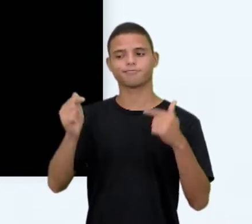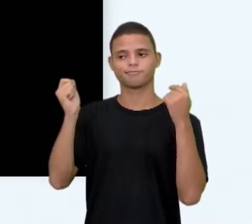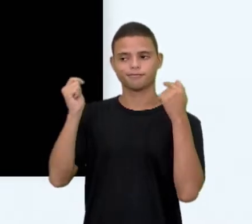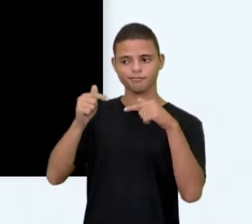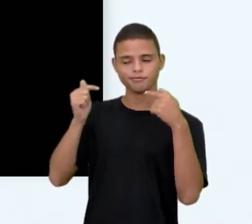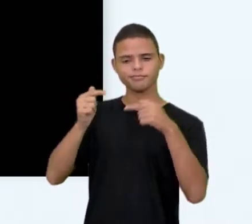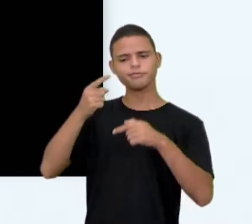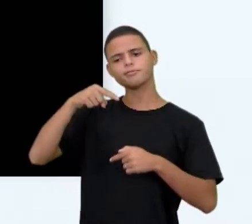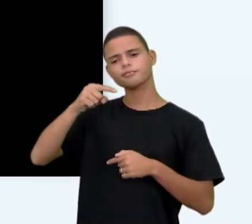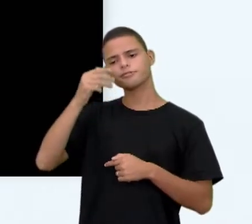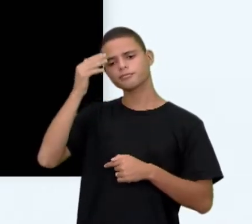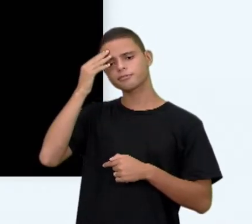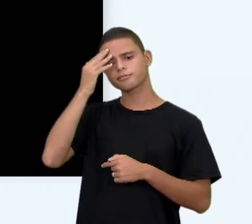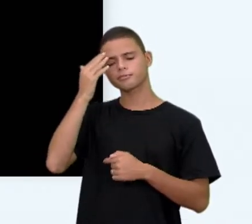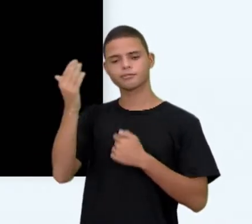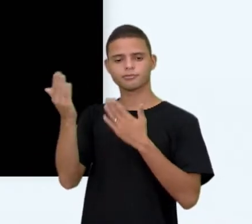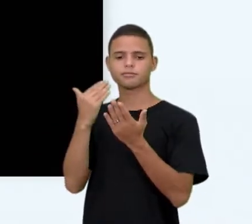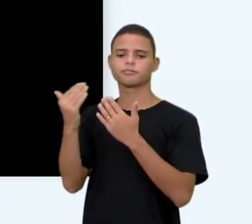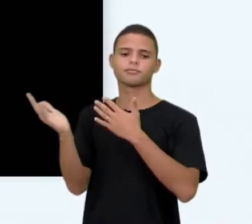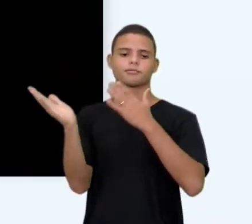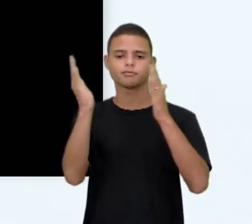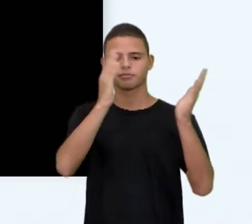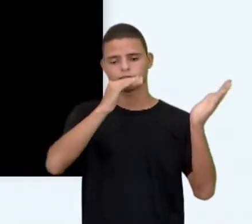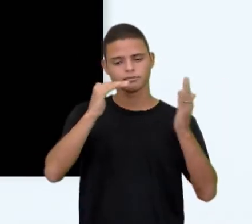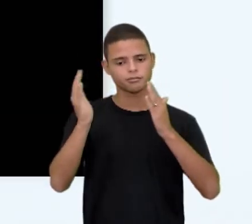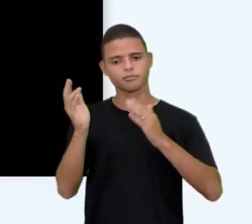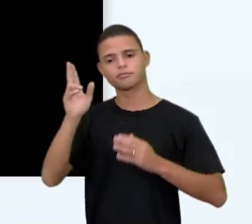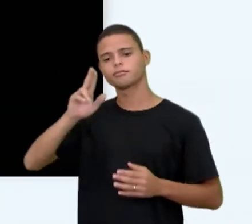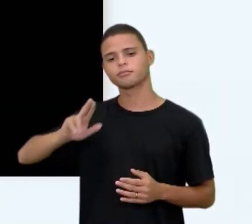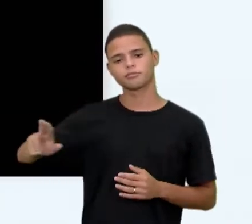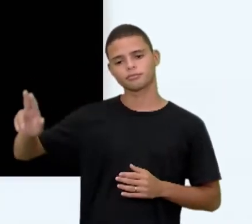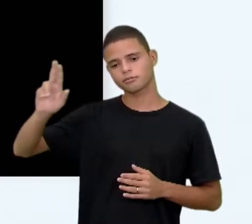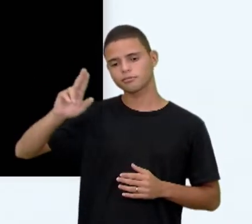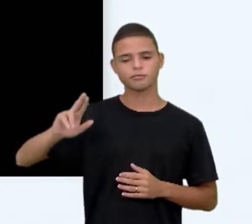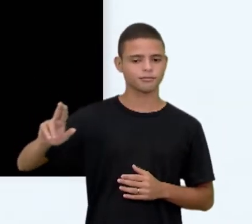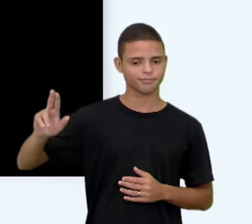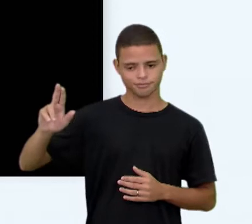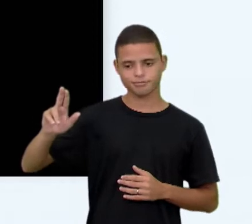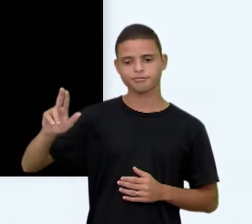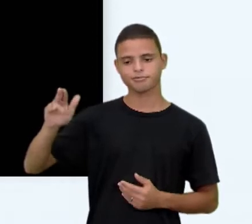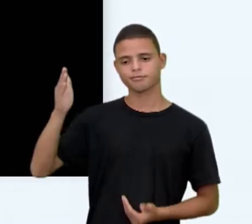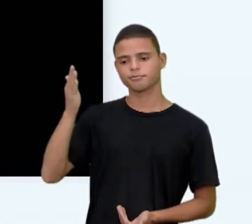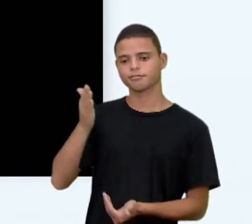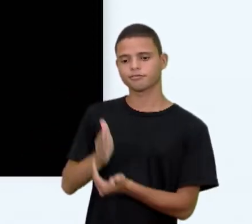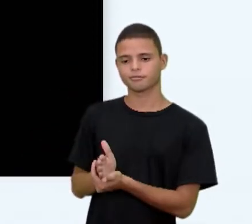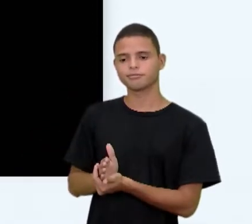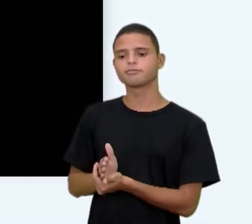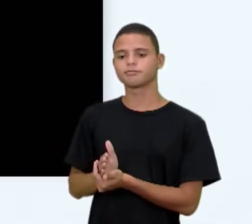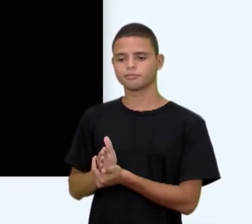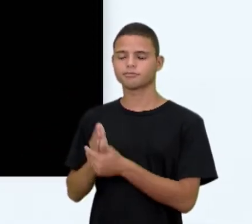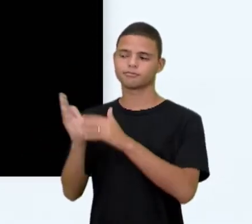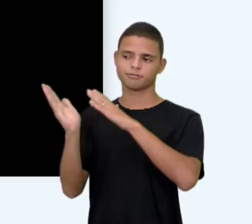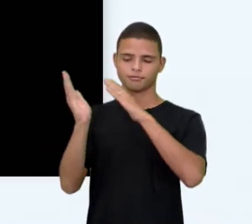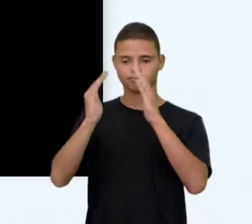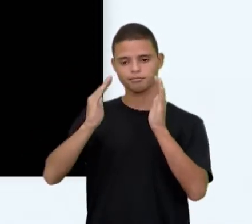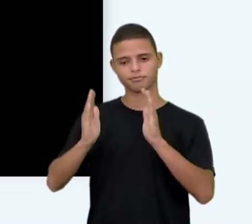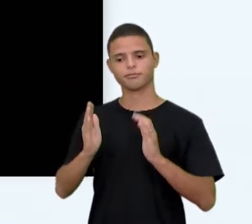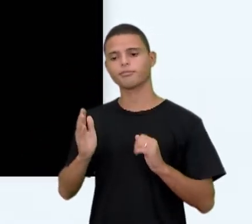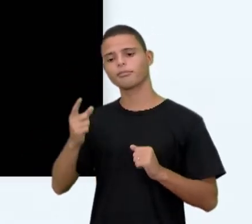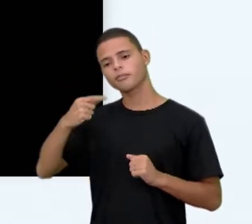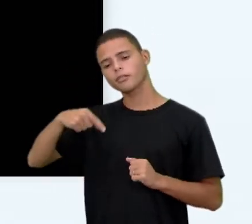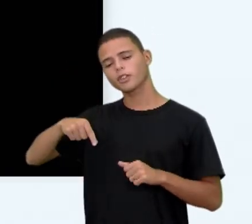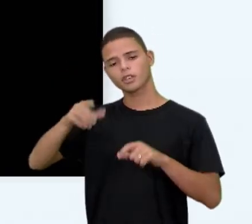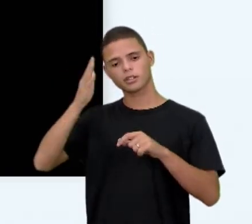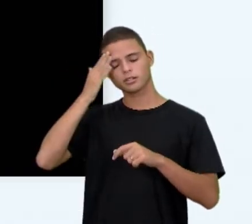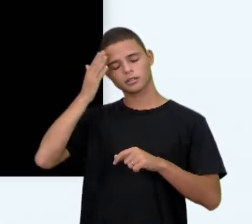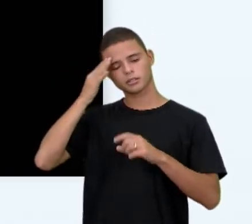da natureza e as coisas presentes nela, usamos o termo meio ambiente. E sabendo também do lixo